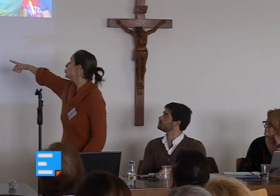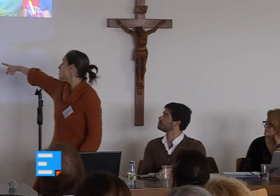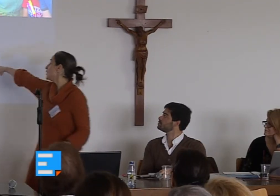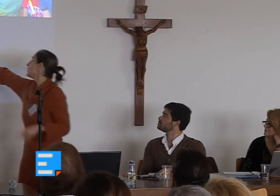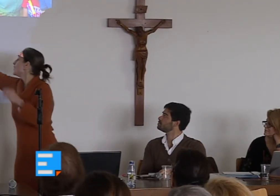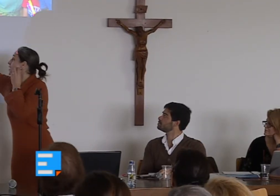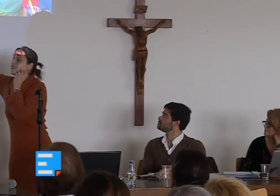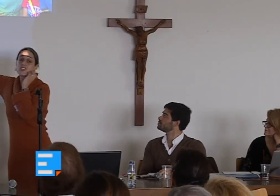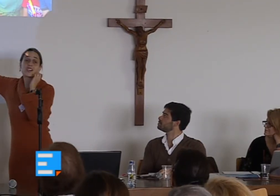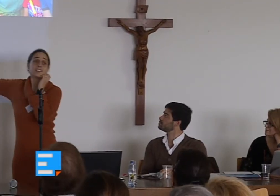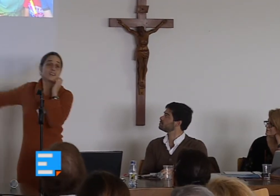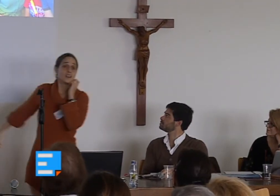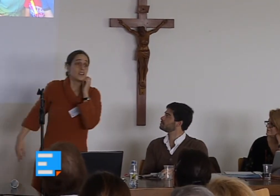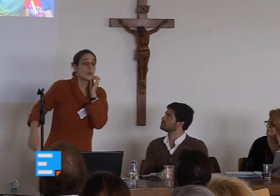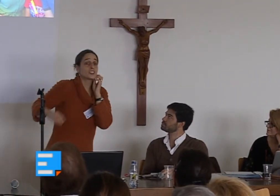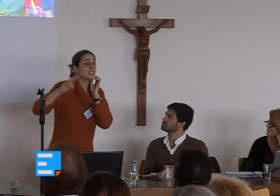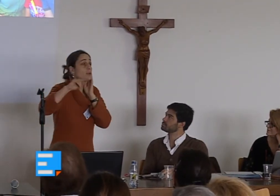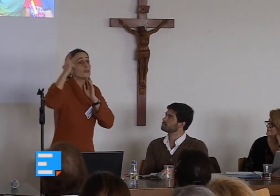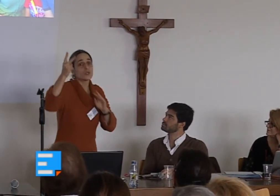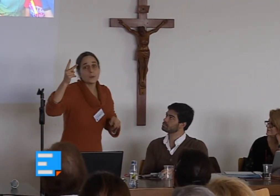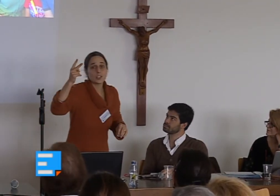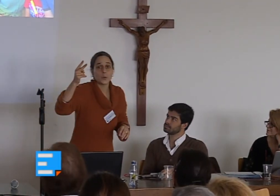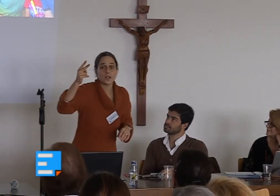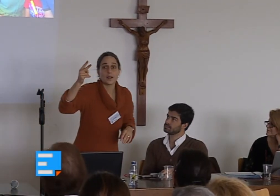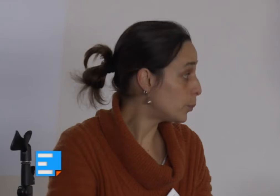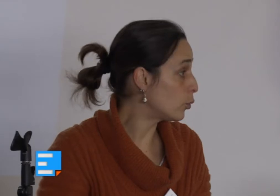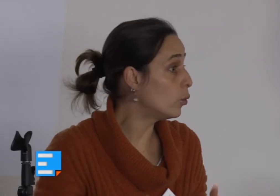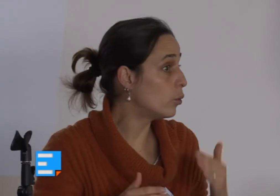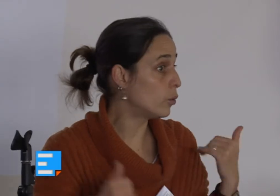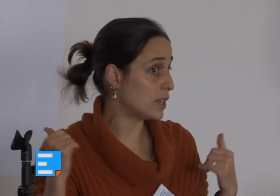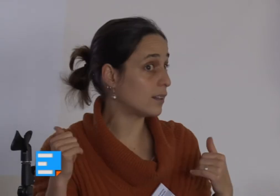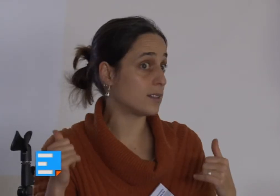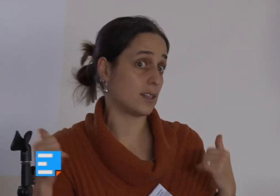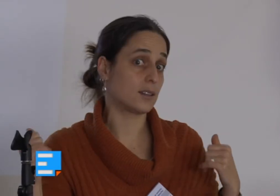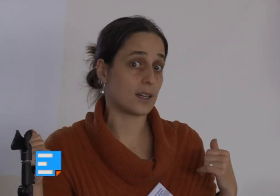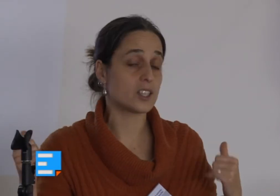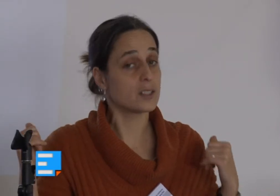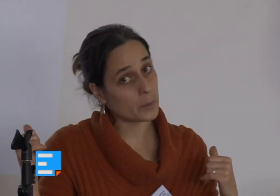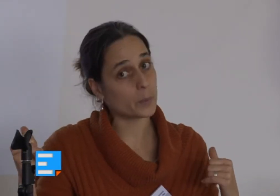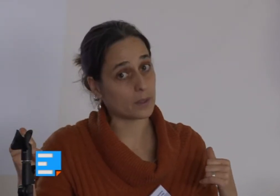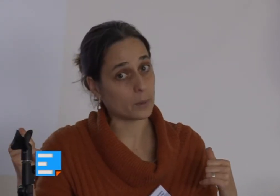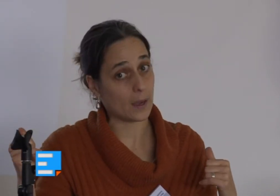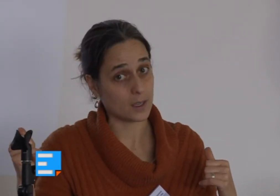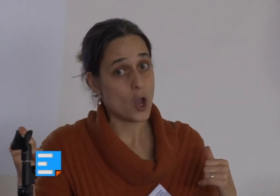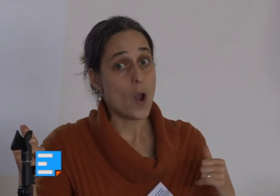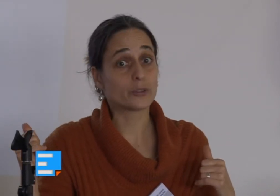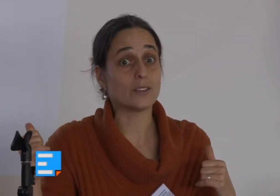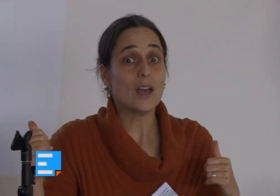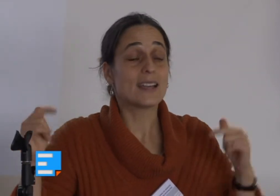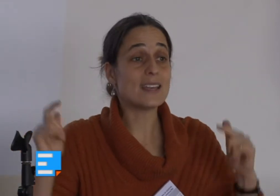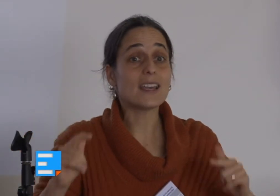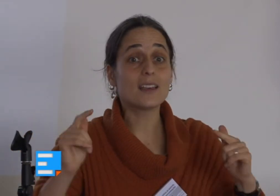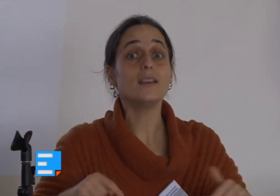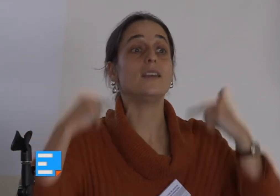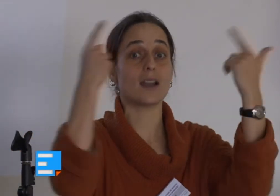Rigato mora em Lisboa, num bairro do centro da cidade. Uma zona com tecido urbano envelhecido, mas com